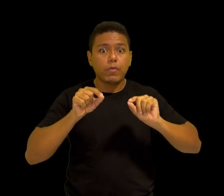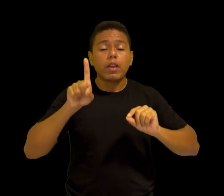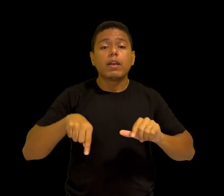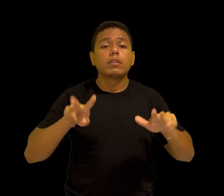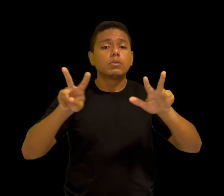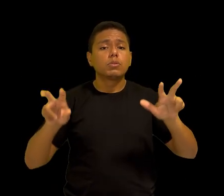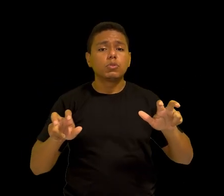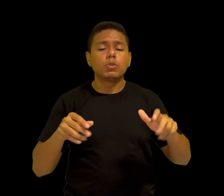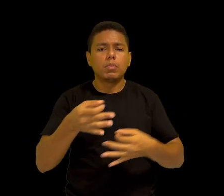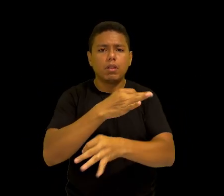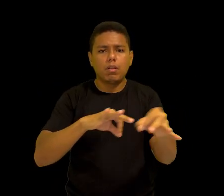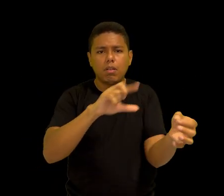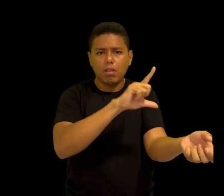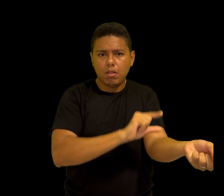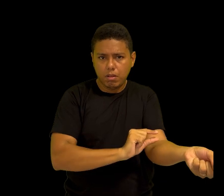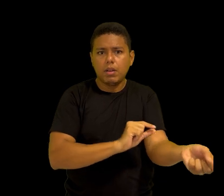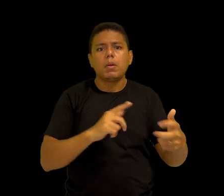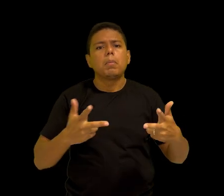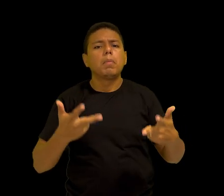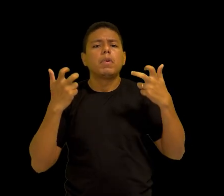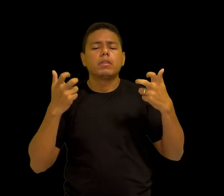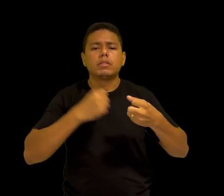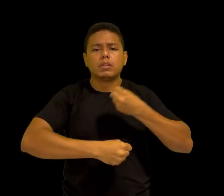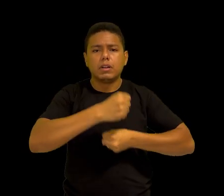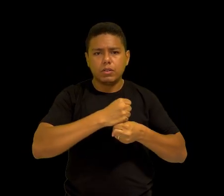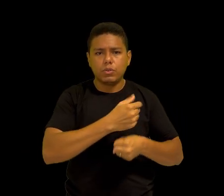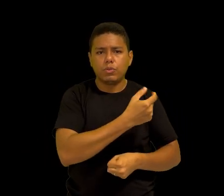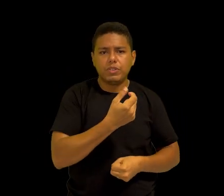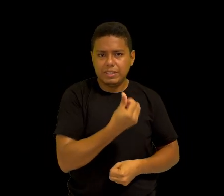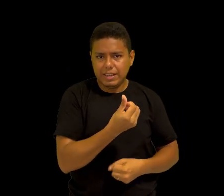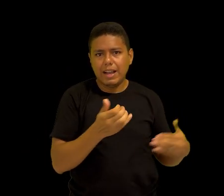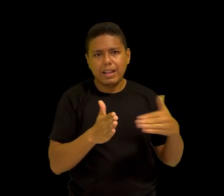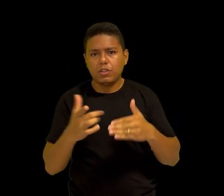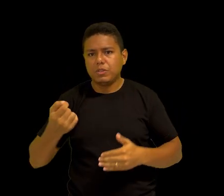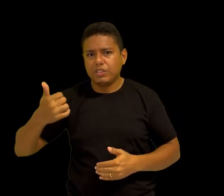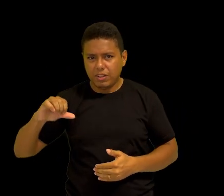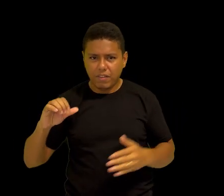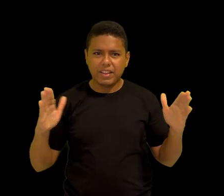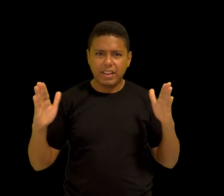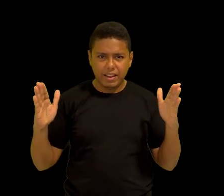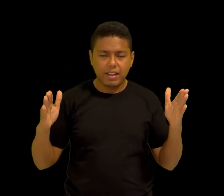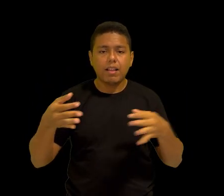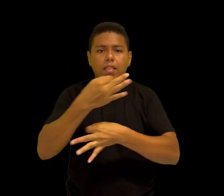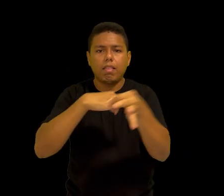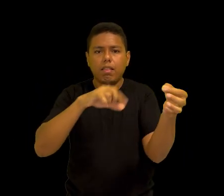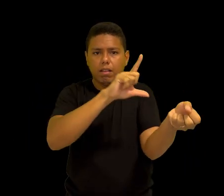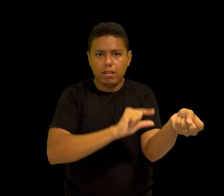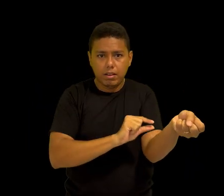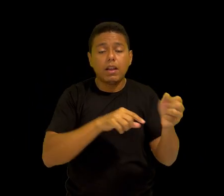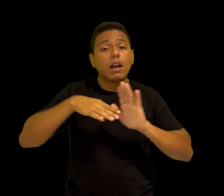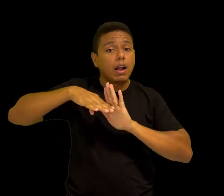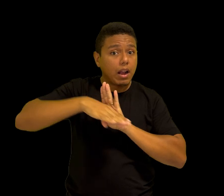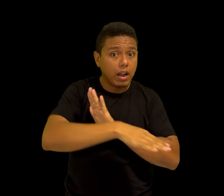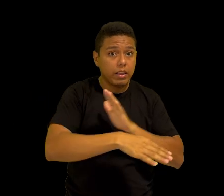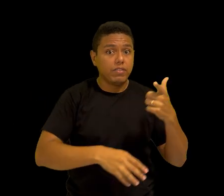é aqui em relação à anemia, né? A gente pode observar que de 2006 para 2019, a anemia caiu